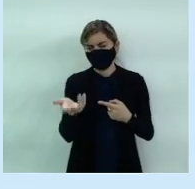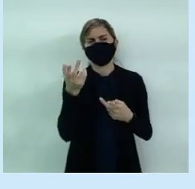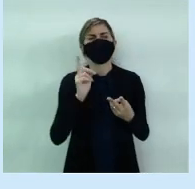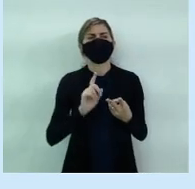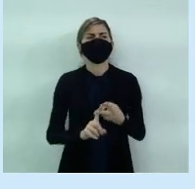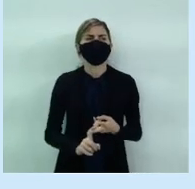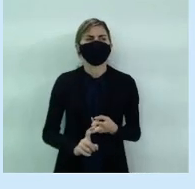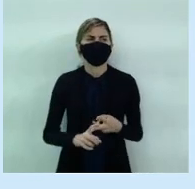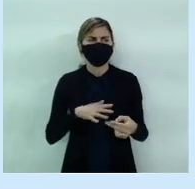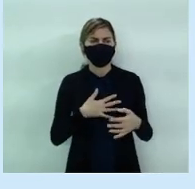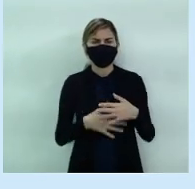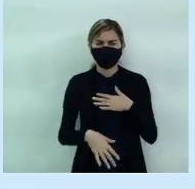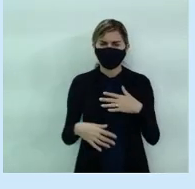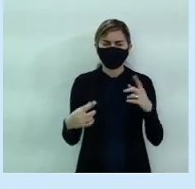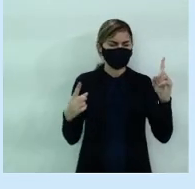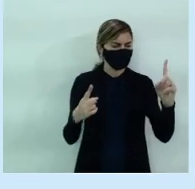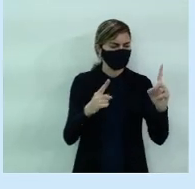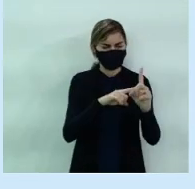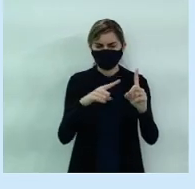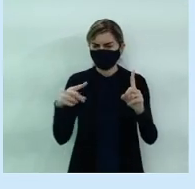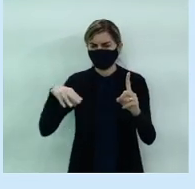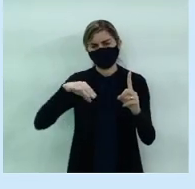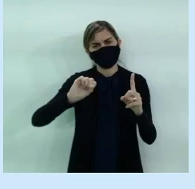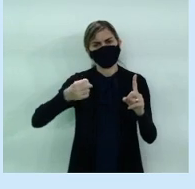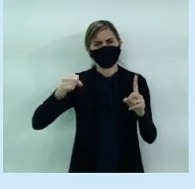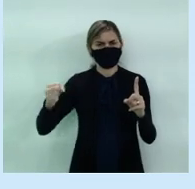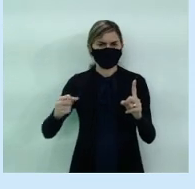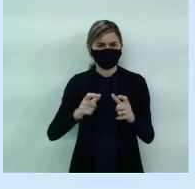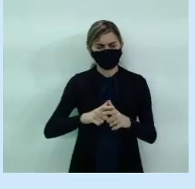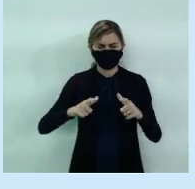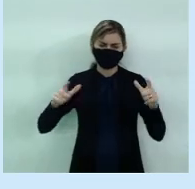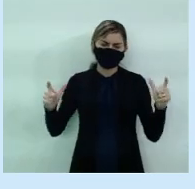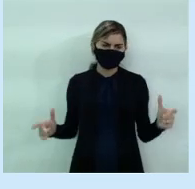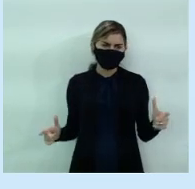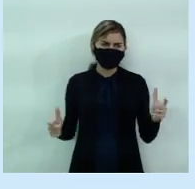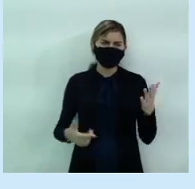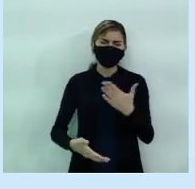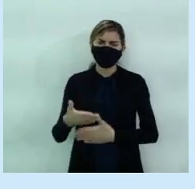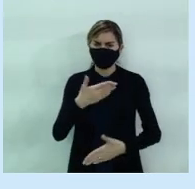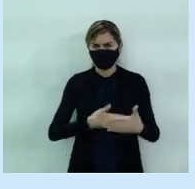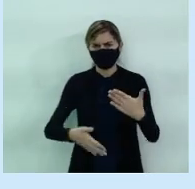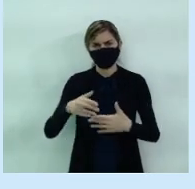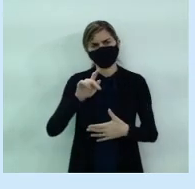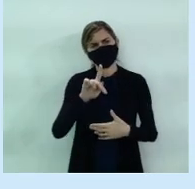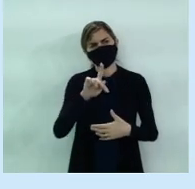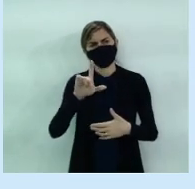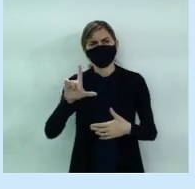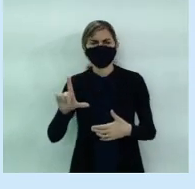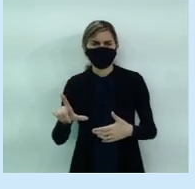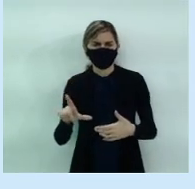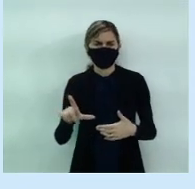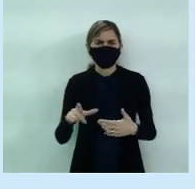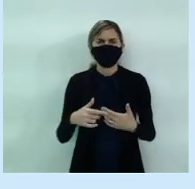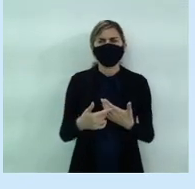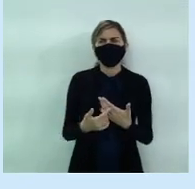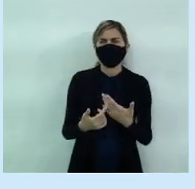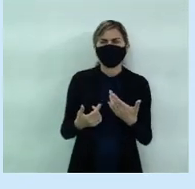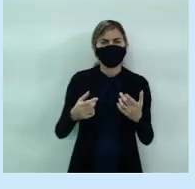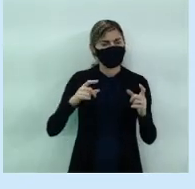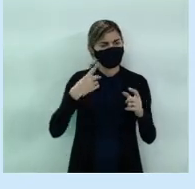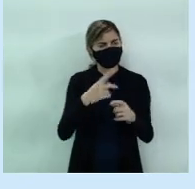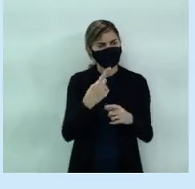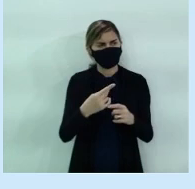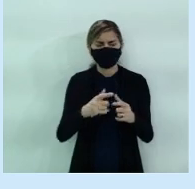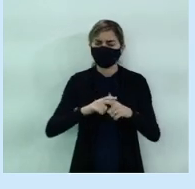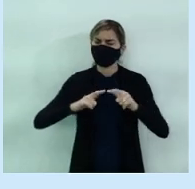falando que um corpo que tem uma massa maior em relação a quilogramas, toneladas, né? Se ele é